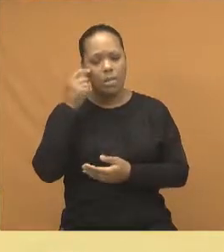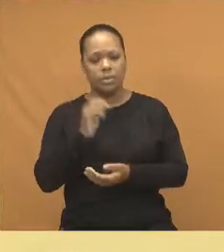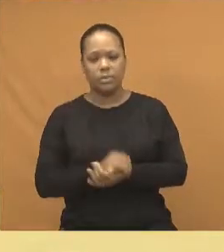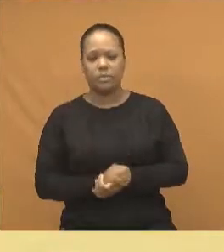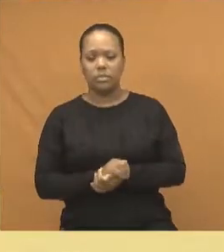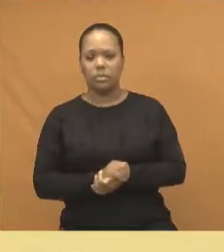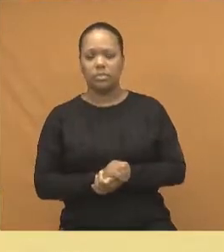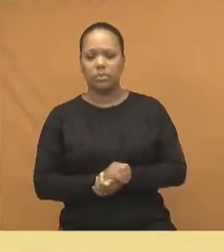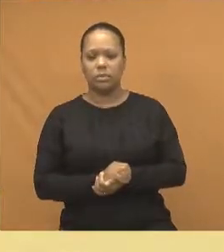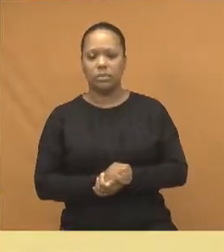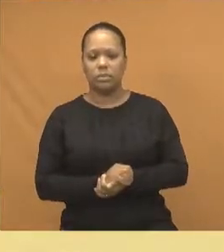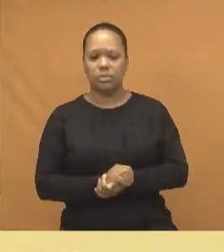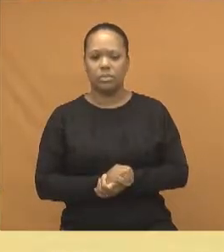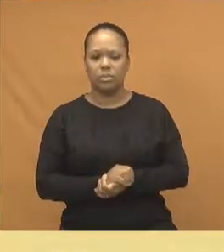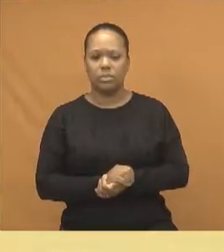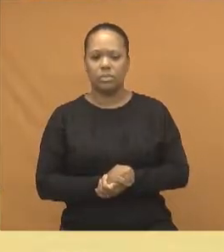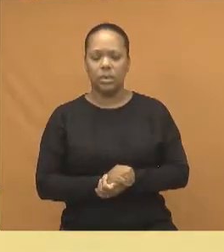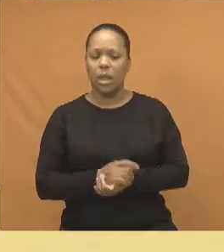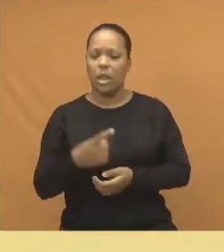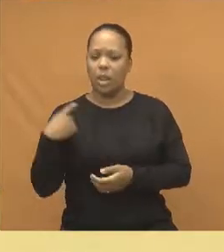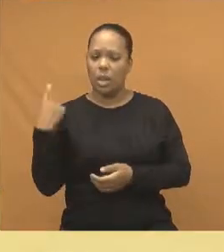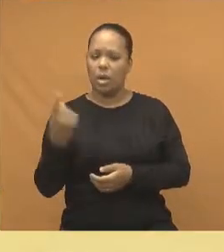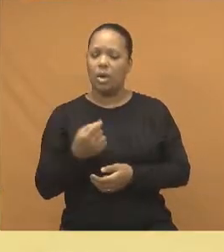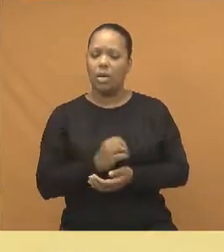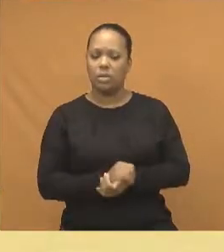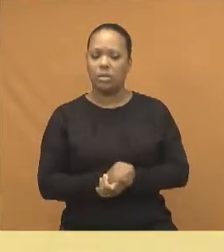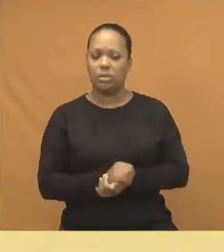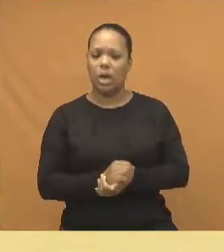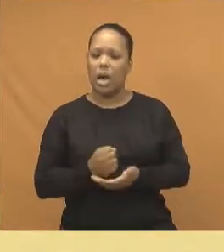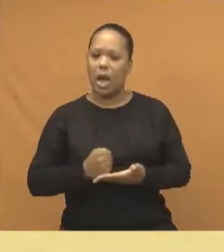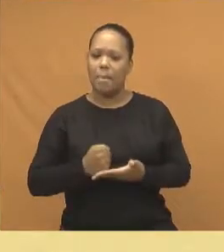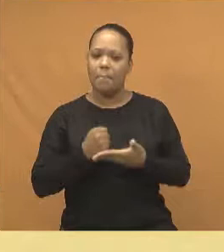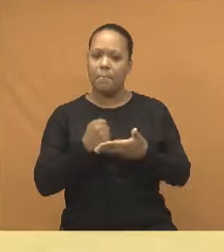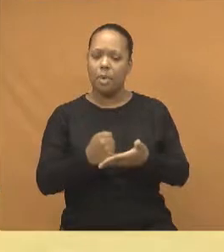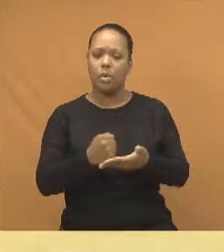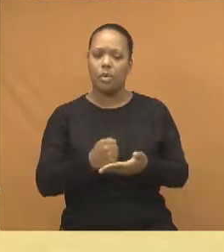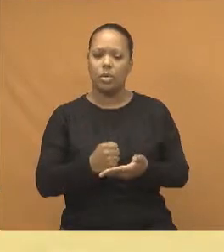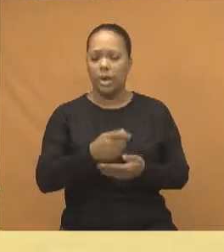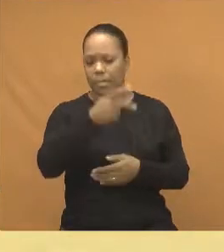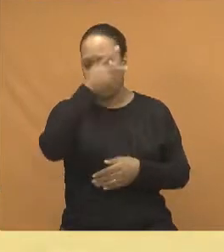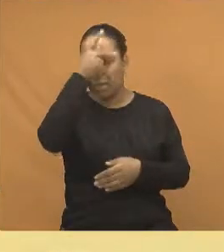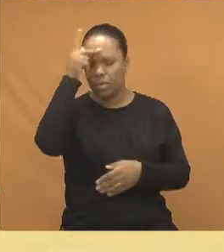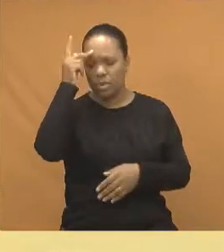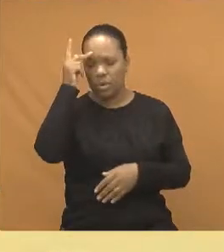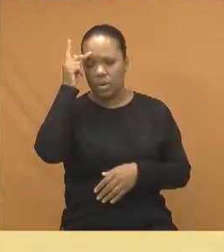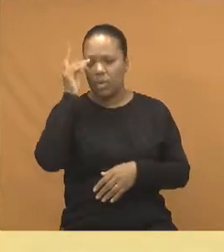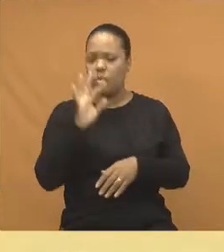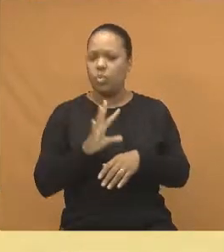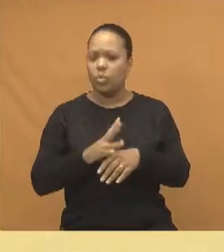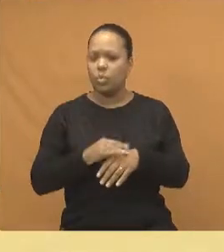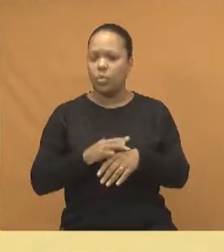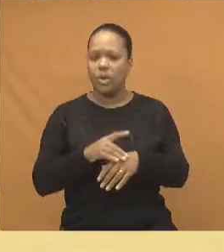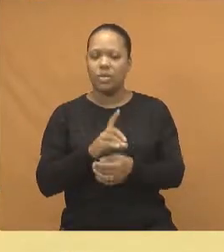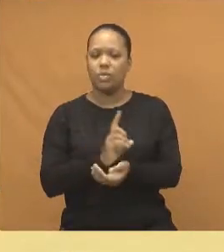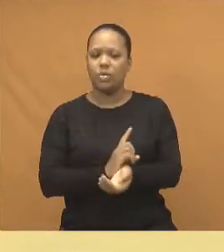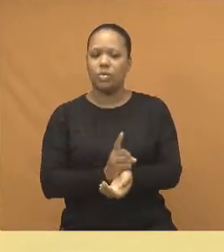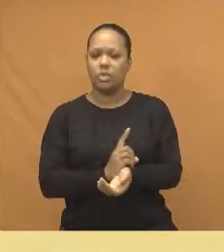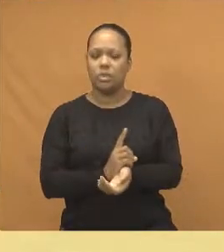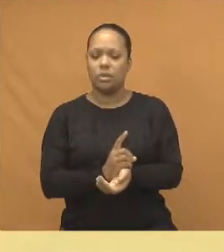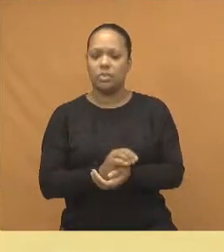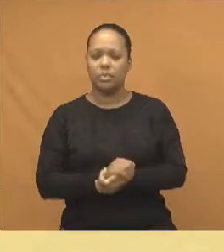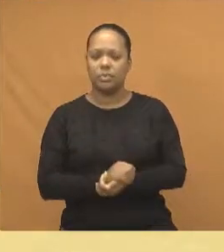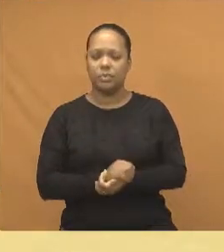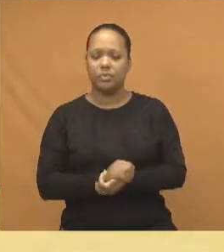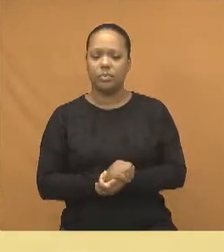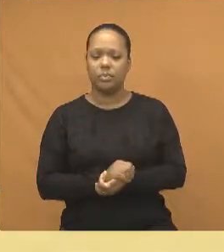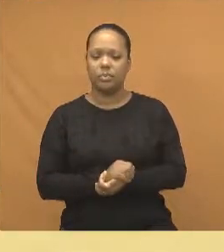faz algum tempo, para a gente poder dar um apoio melhor para os portadores de diabetes. Então, fica a